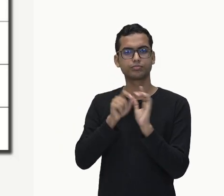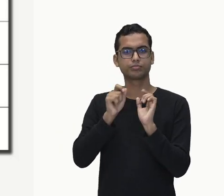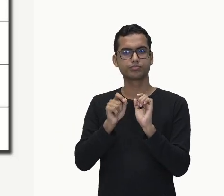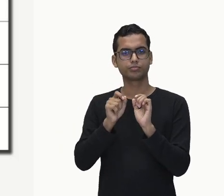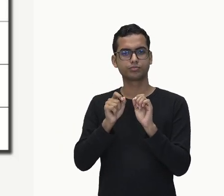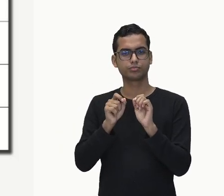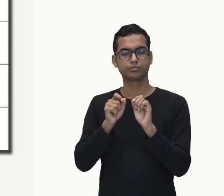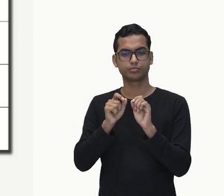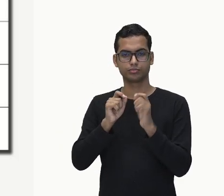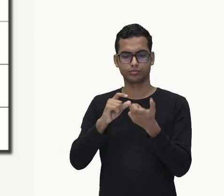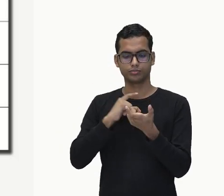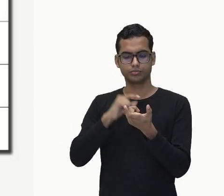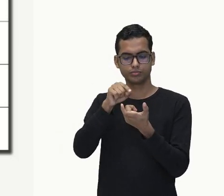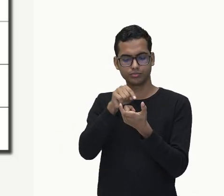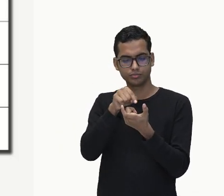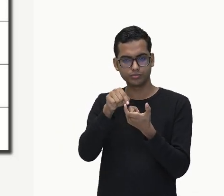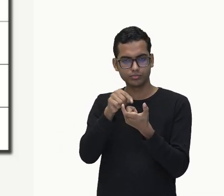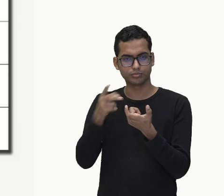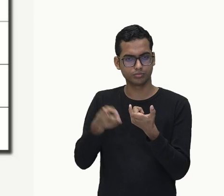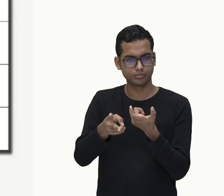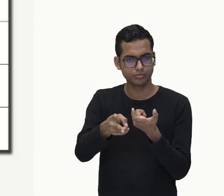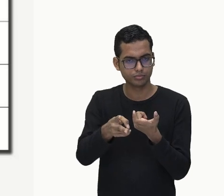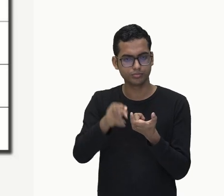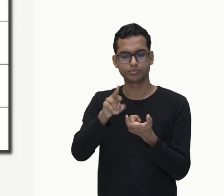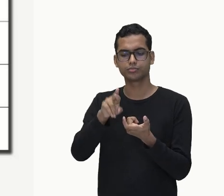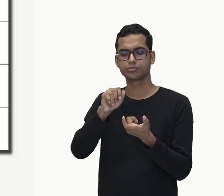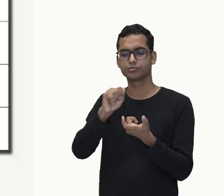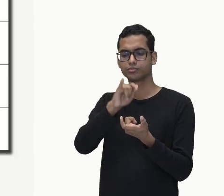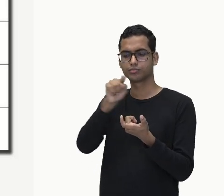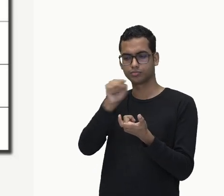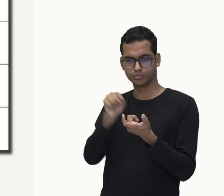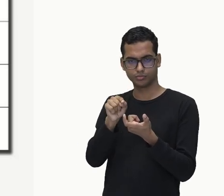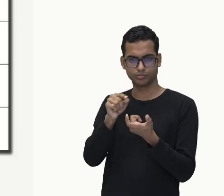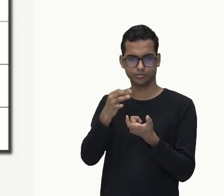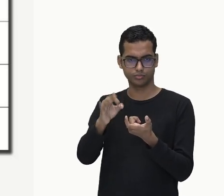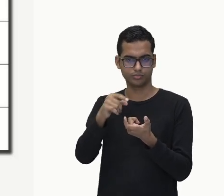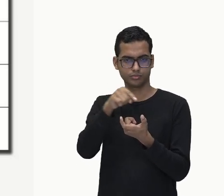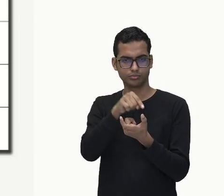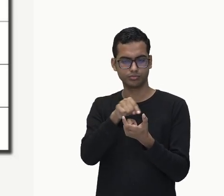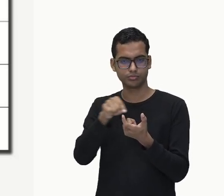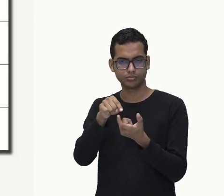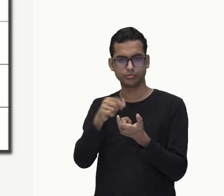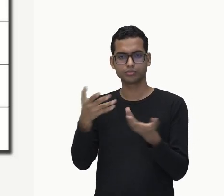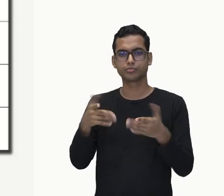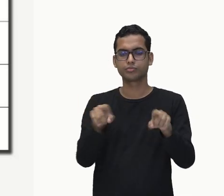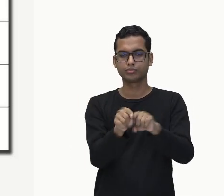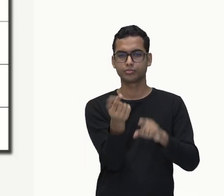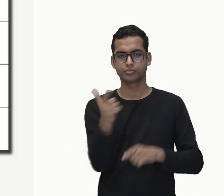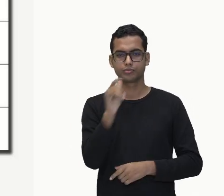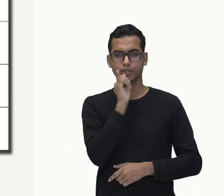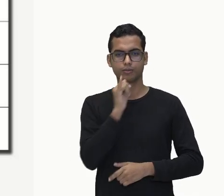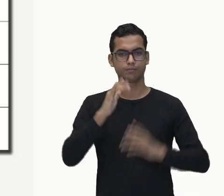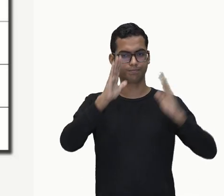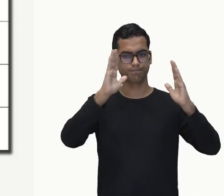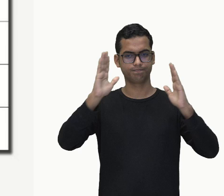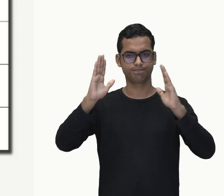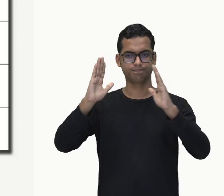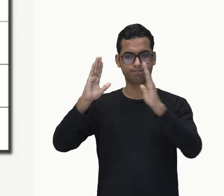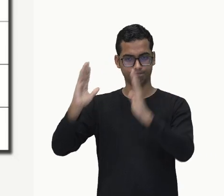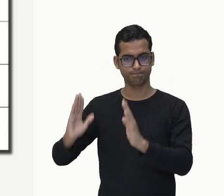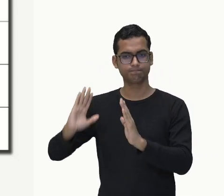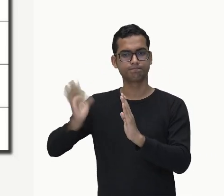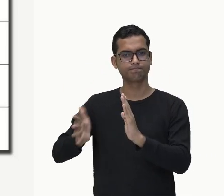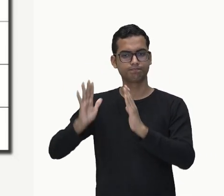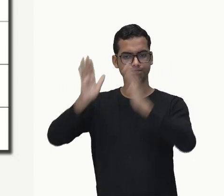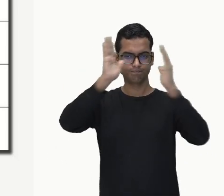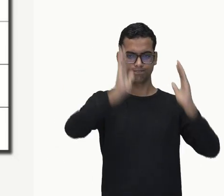verbo morar ou viver na língua portuguesa. A raiz desse verbo é v, ou seja, bib.